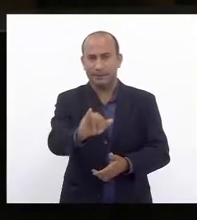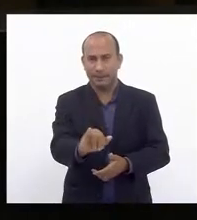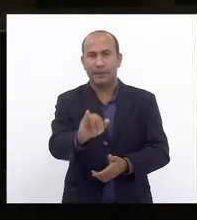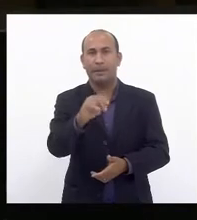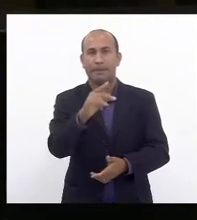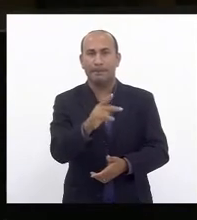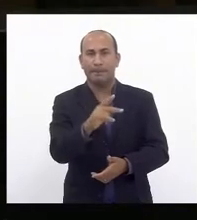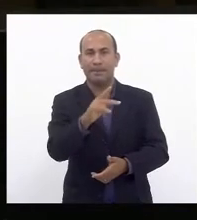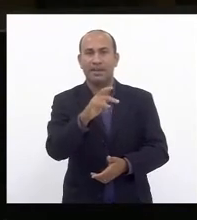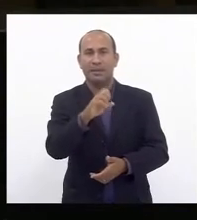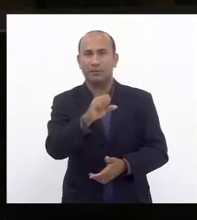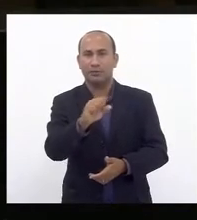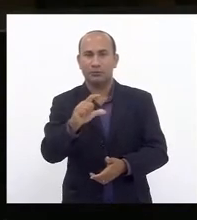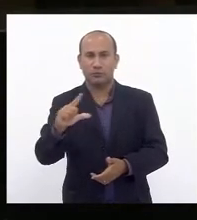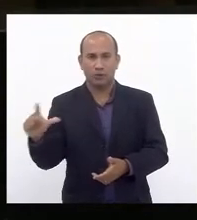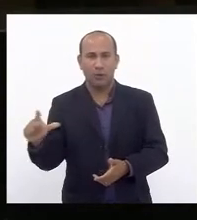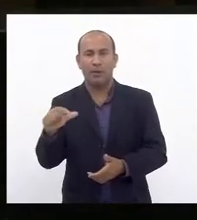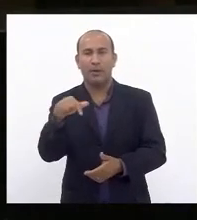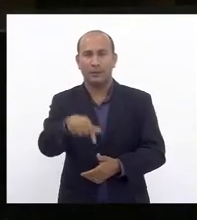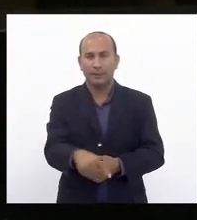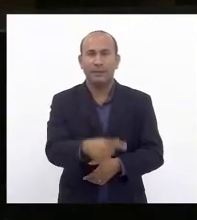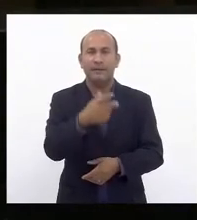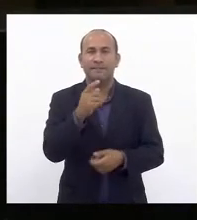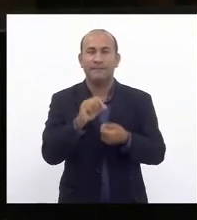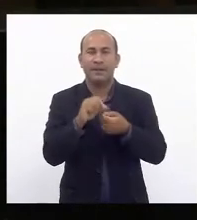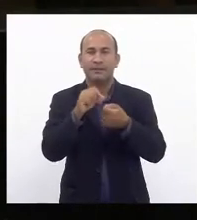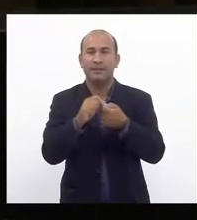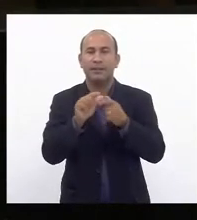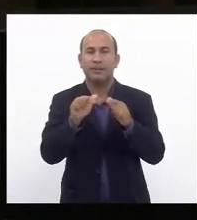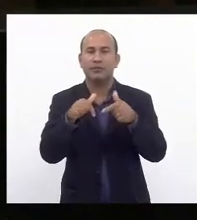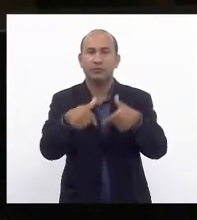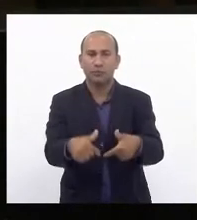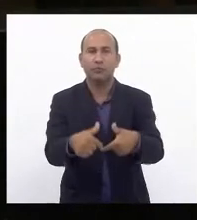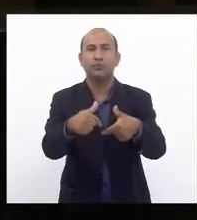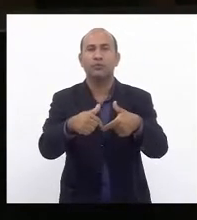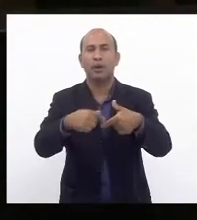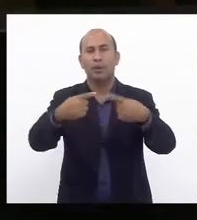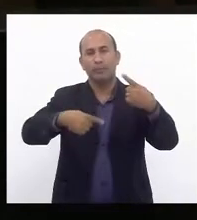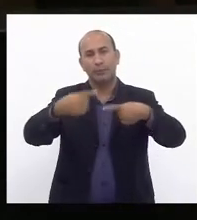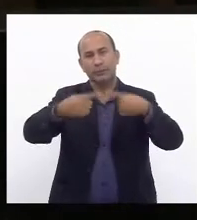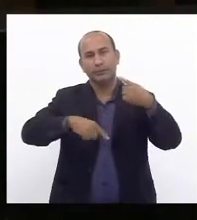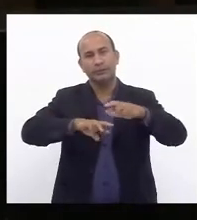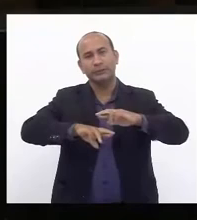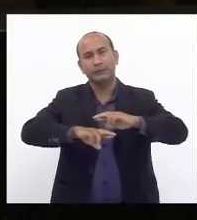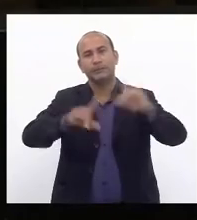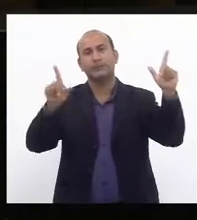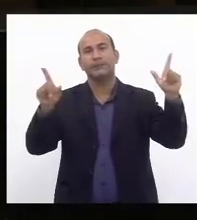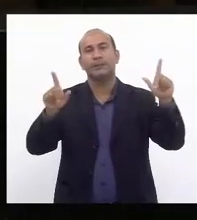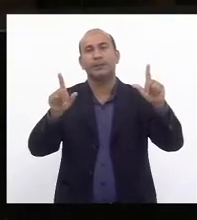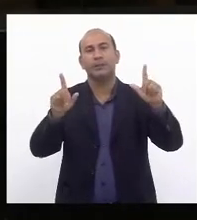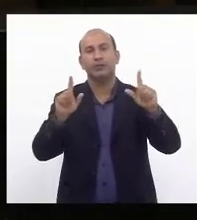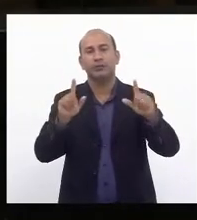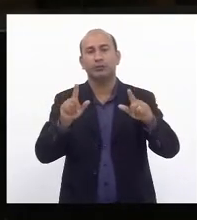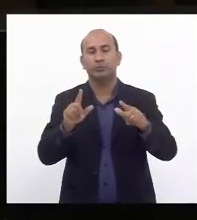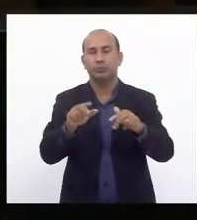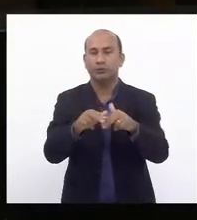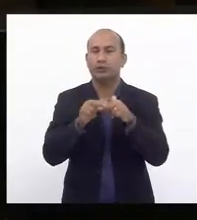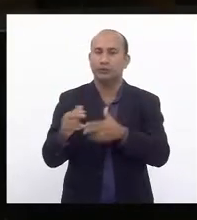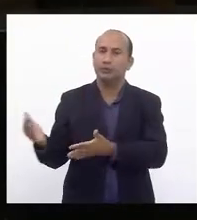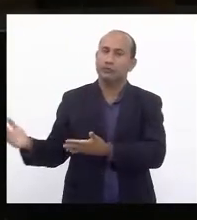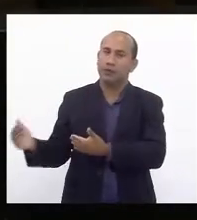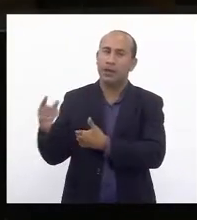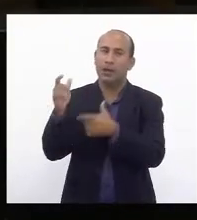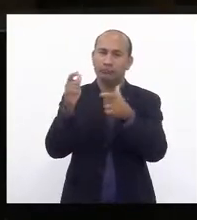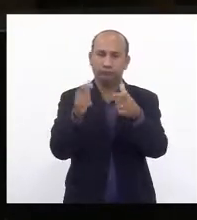Zona Oeste construindo uma forma também de fazer política de maneira diferenciada com a nossa juventude da Zona